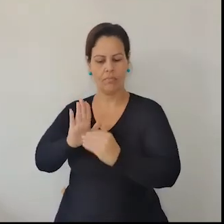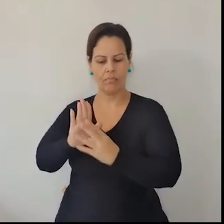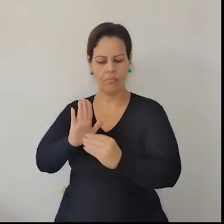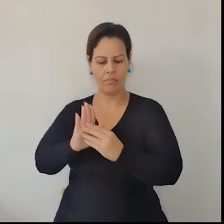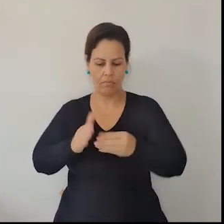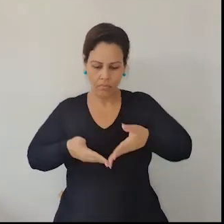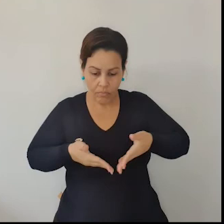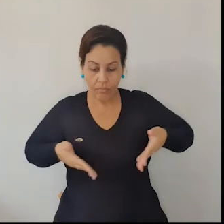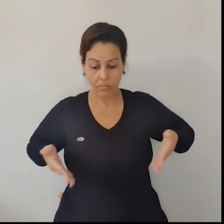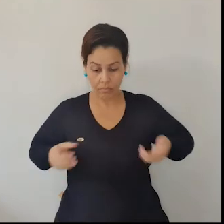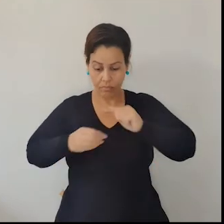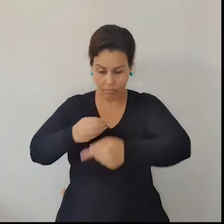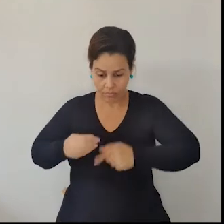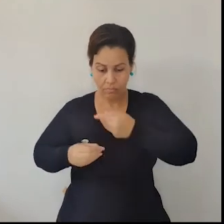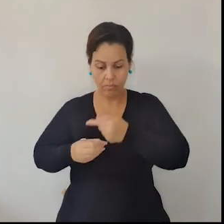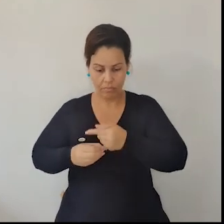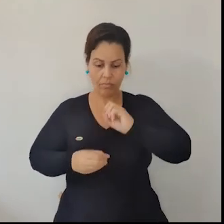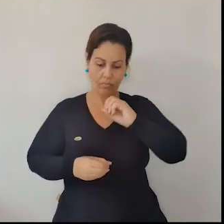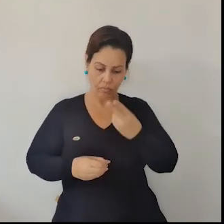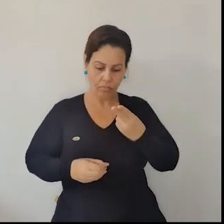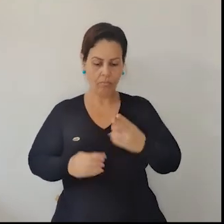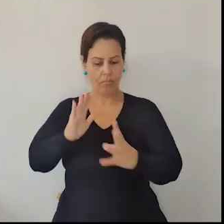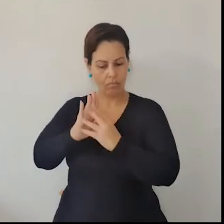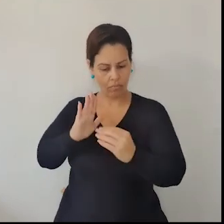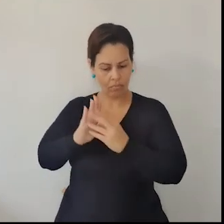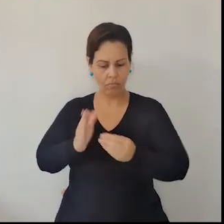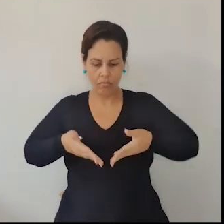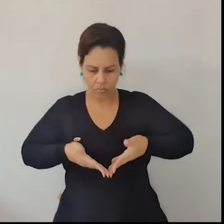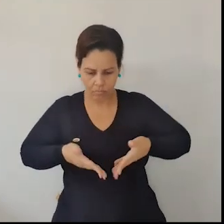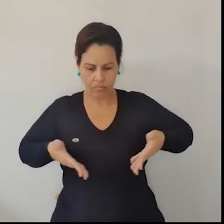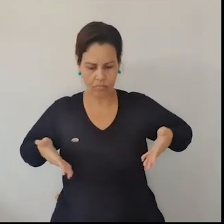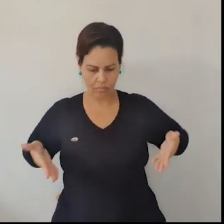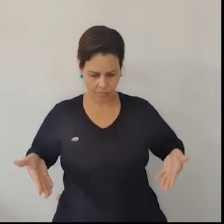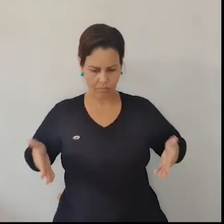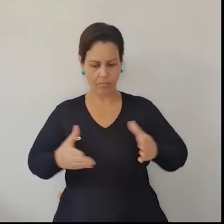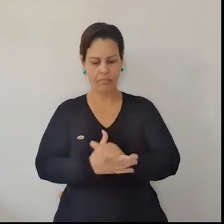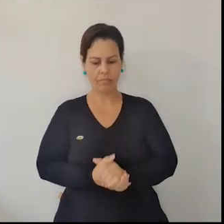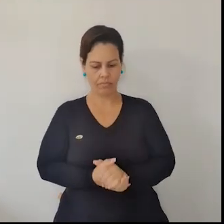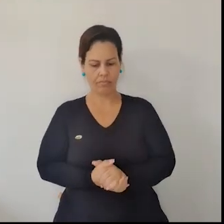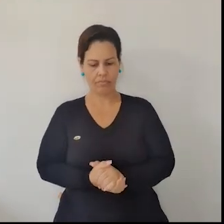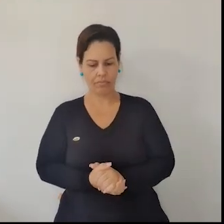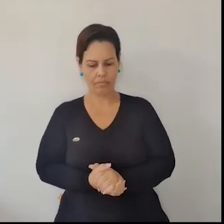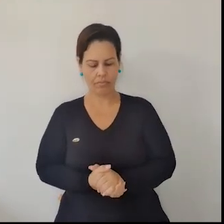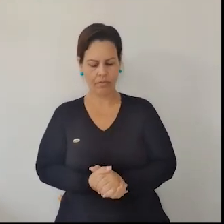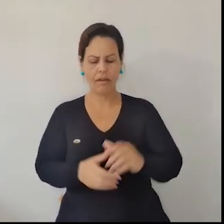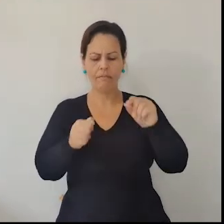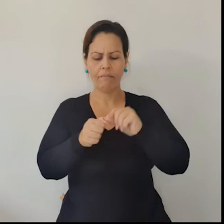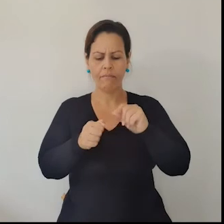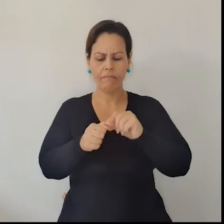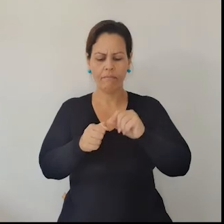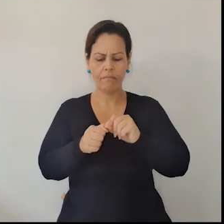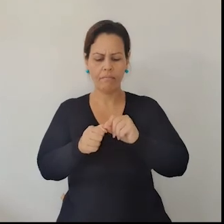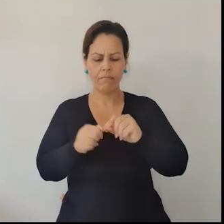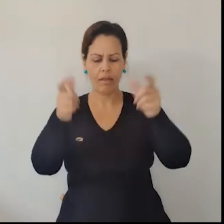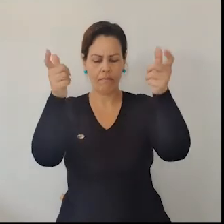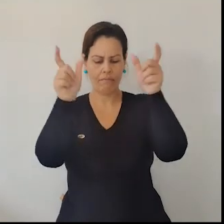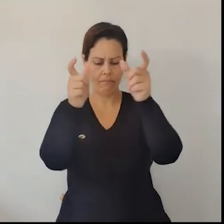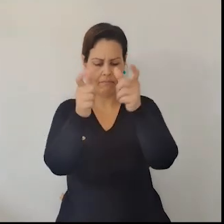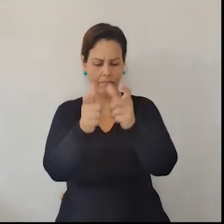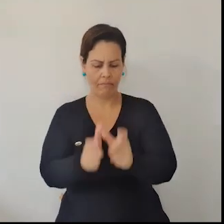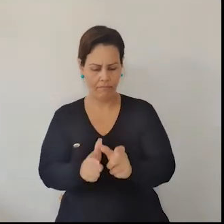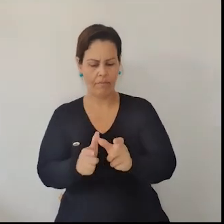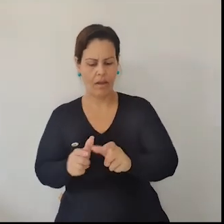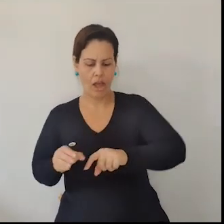de onda, para o cálculo da probabilidade de encontrar um elétron girando em uma região do espaço denominada orbital.